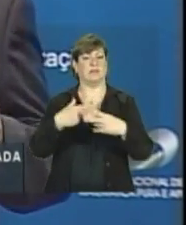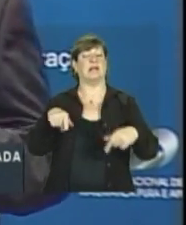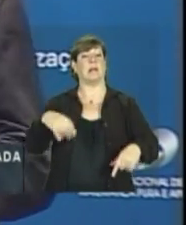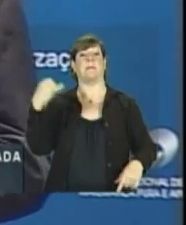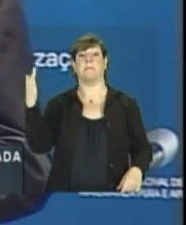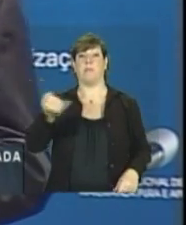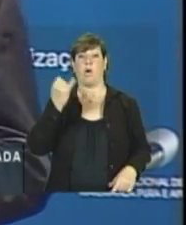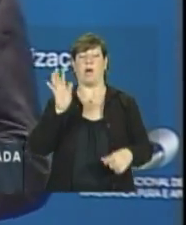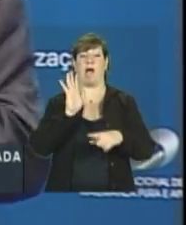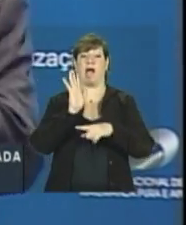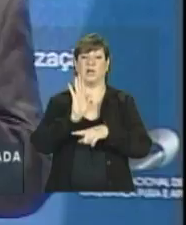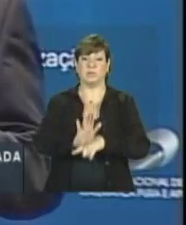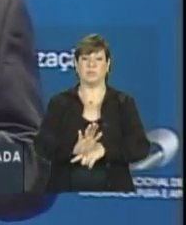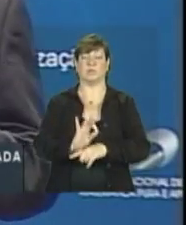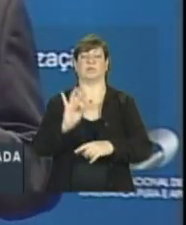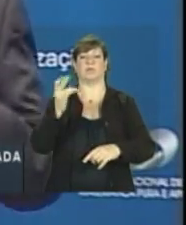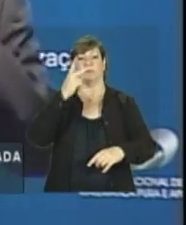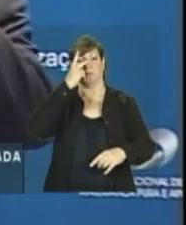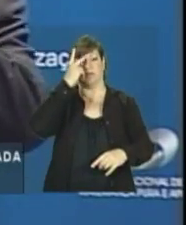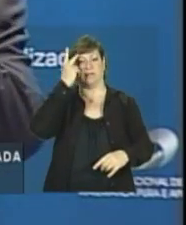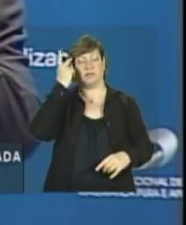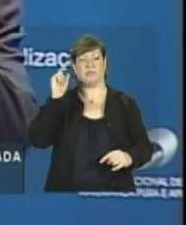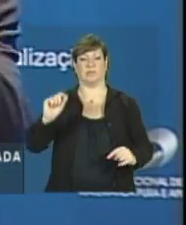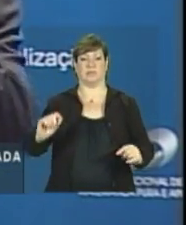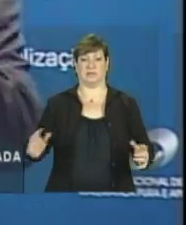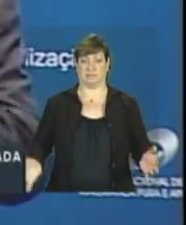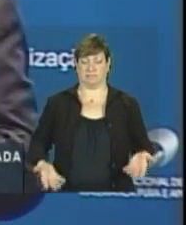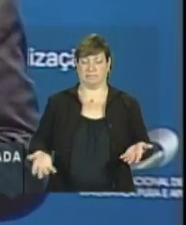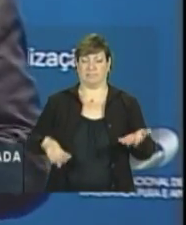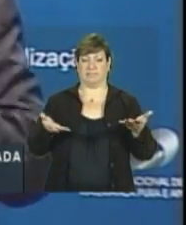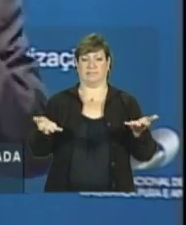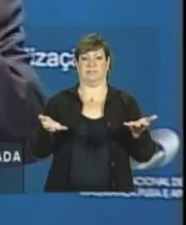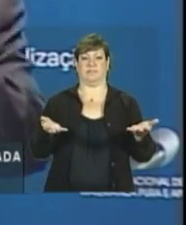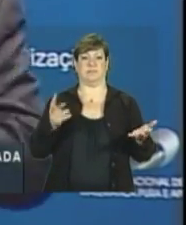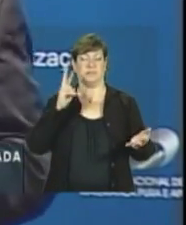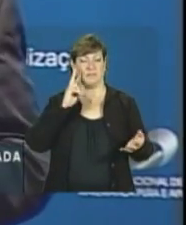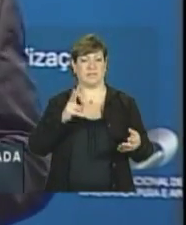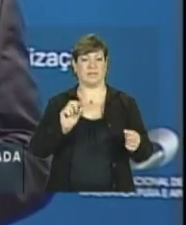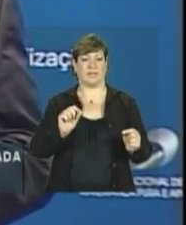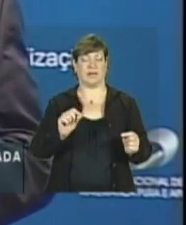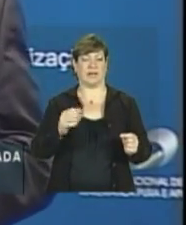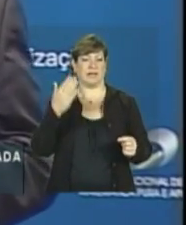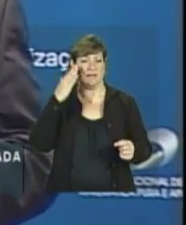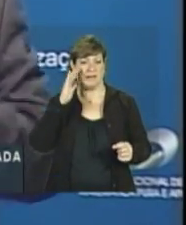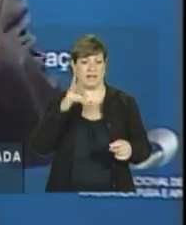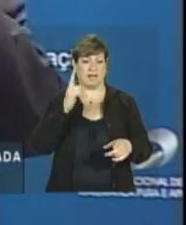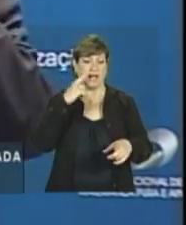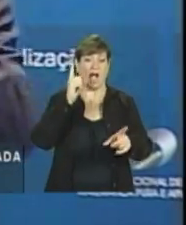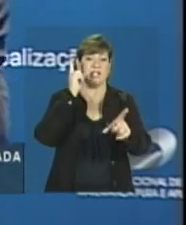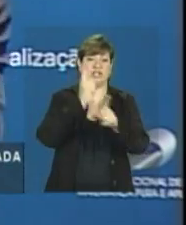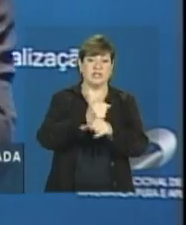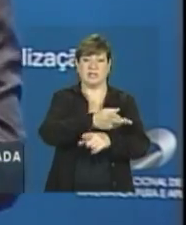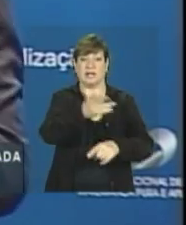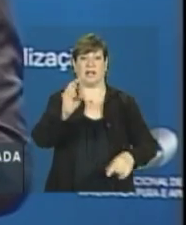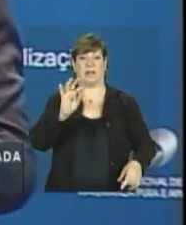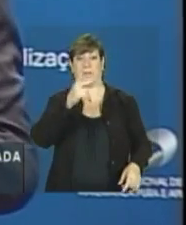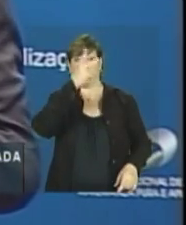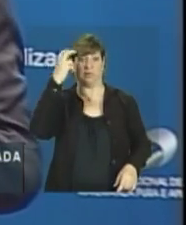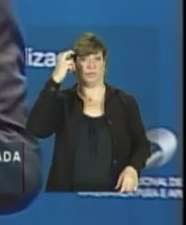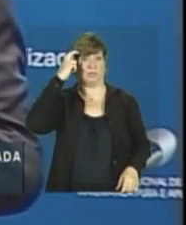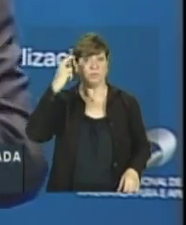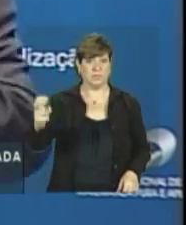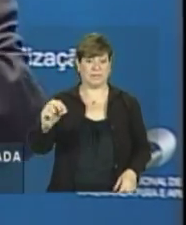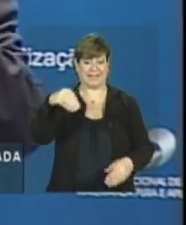no estímulo a talentos, na detecção, na identificação de talentos no seio da